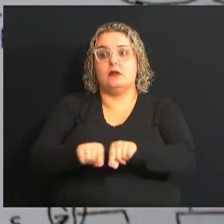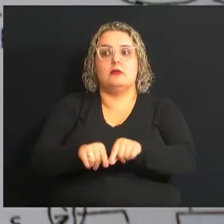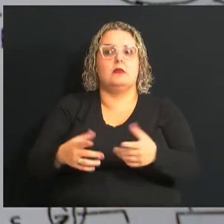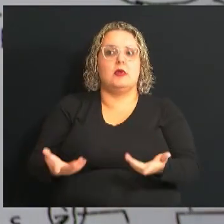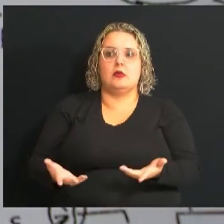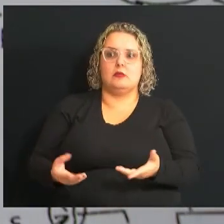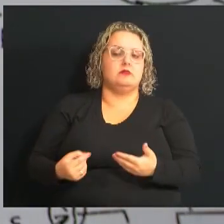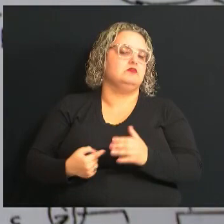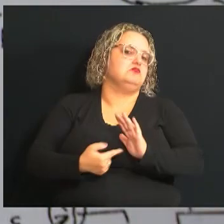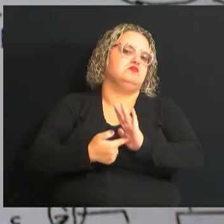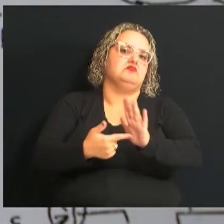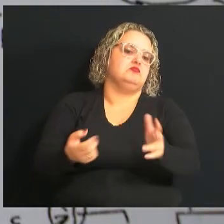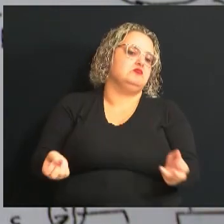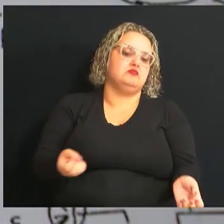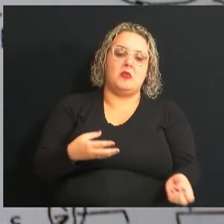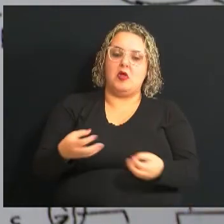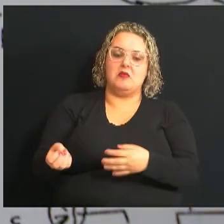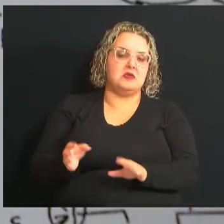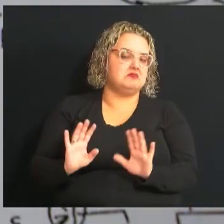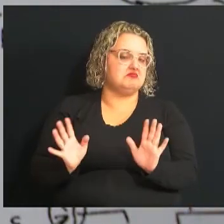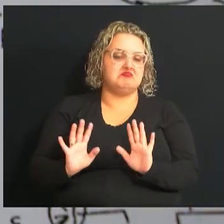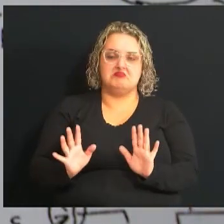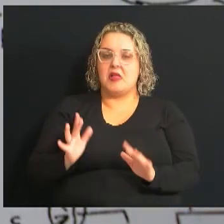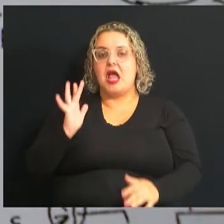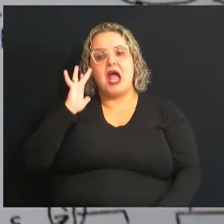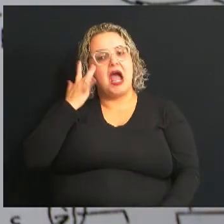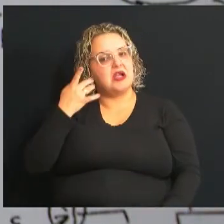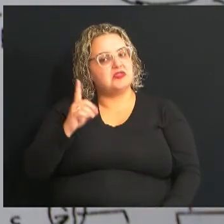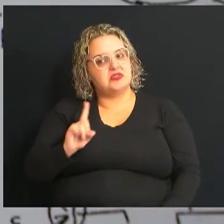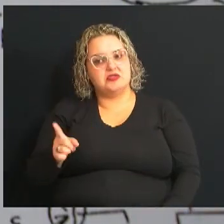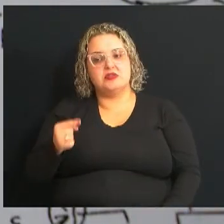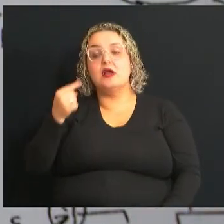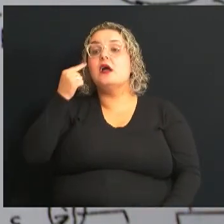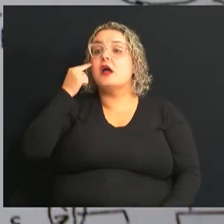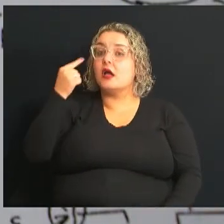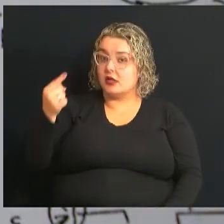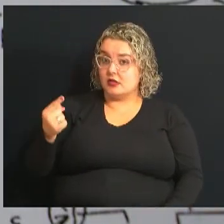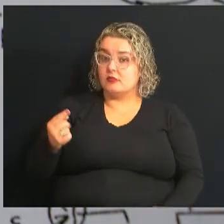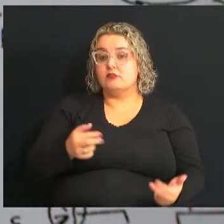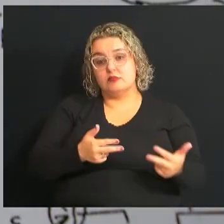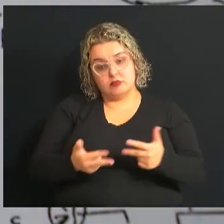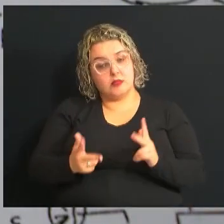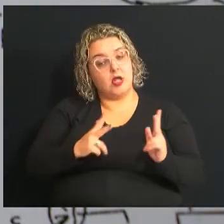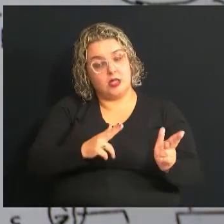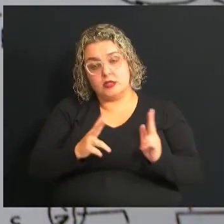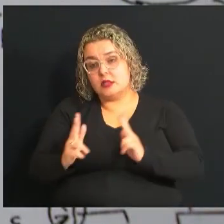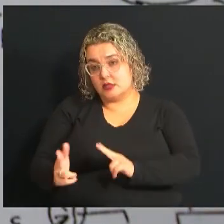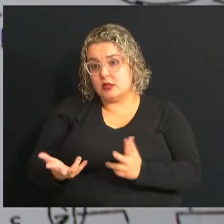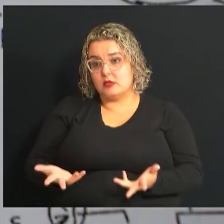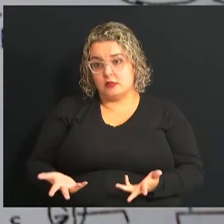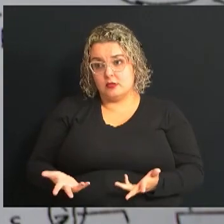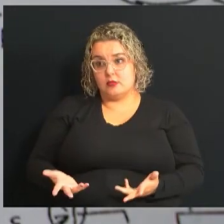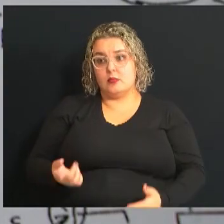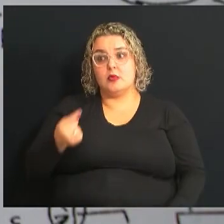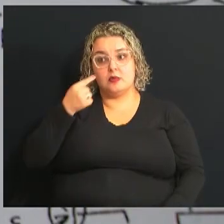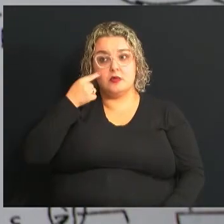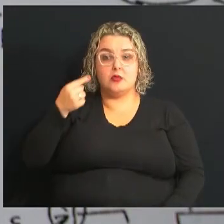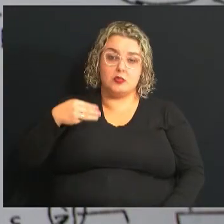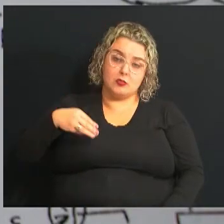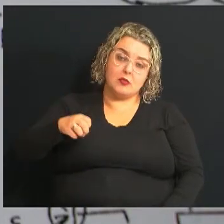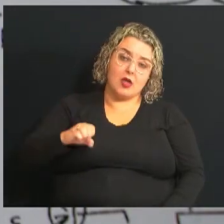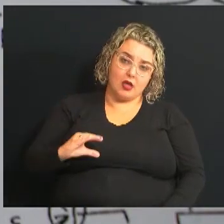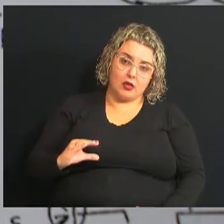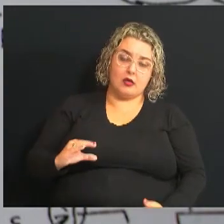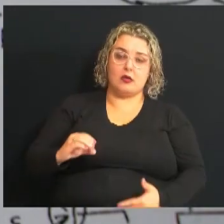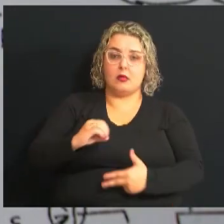uma novidade. Acho que não. A ideia é manter o mesmo padrão, porque foi assim que o MEC pensou na primeira